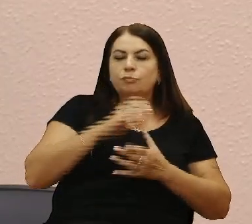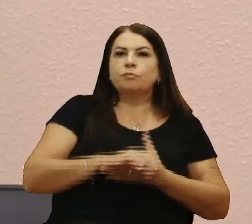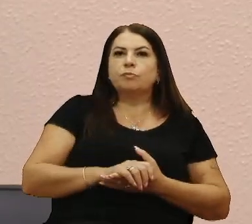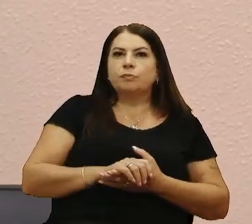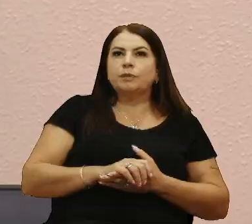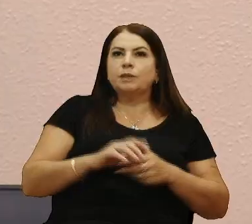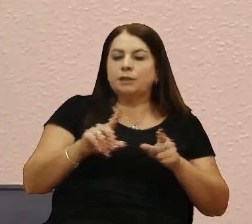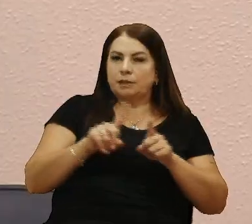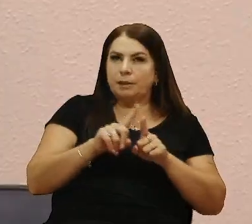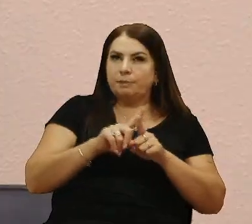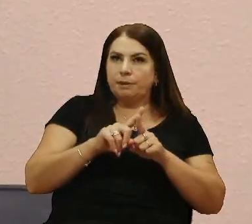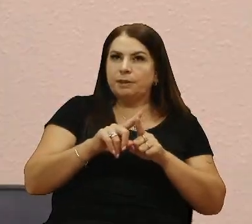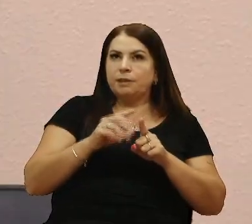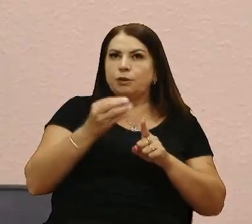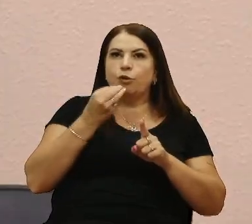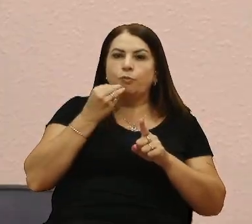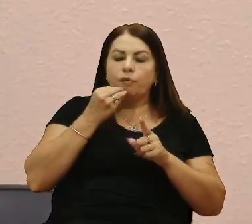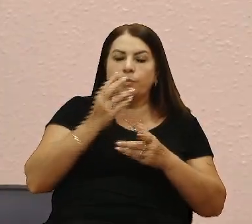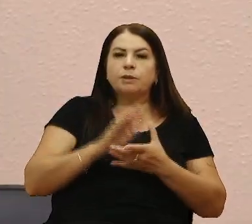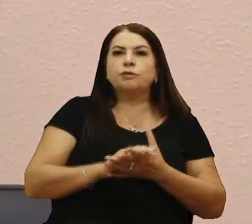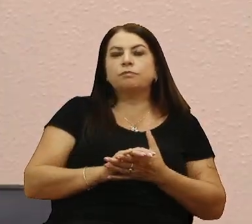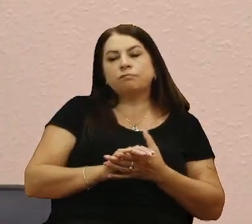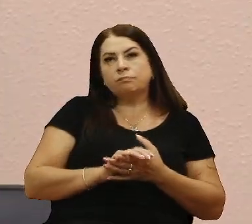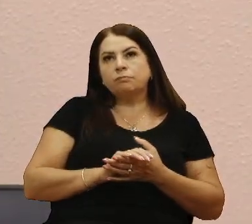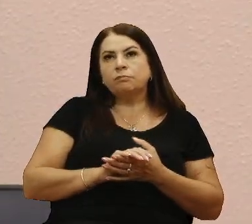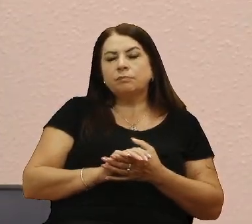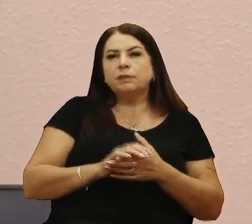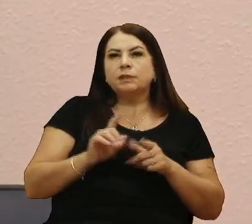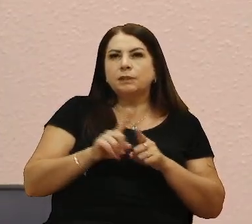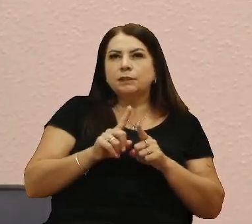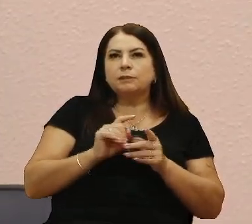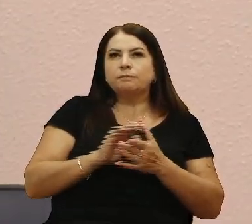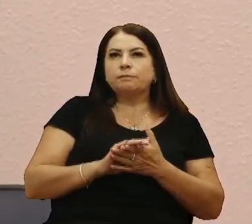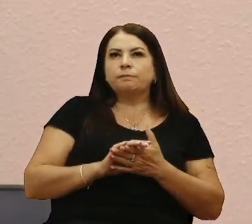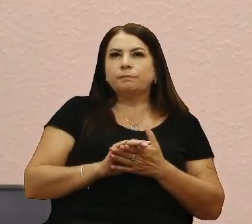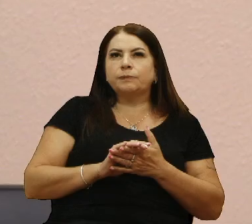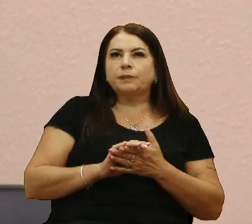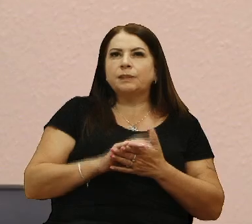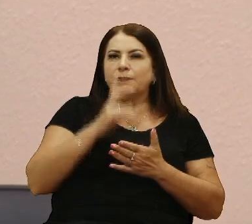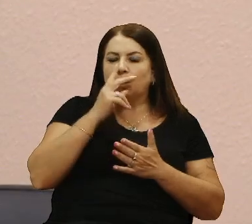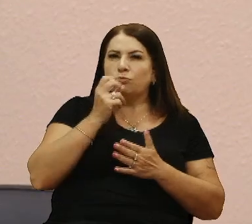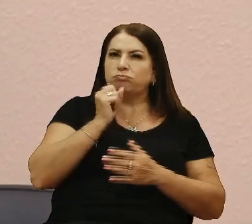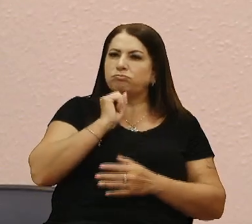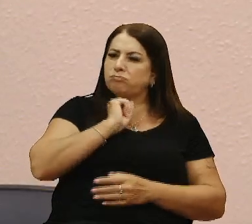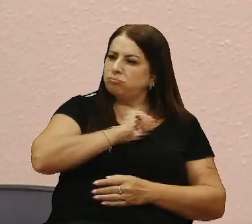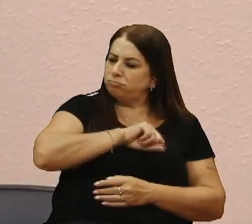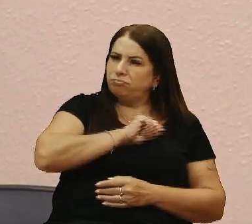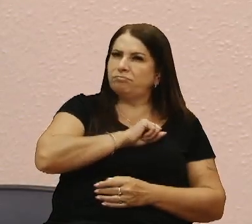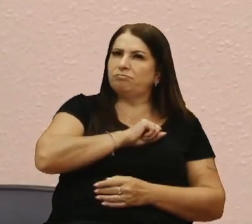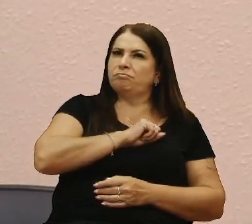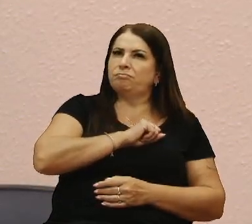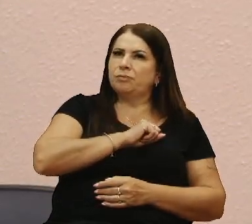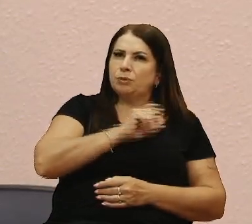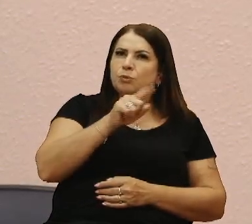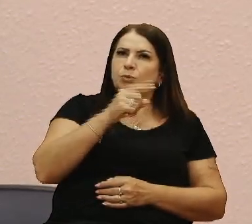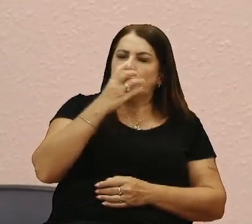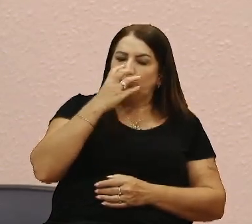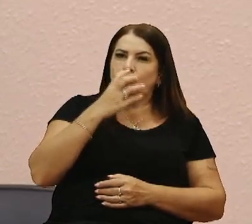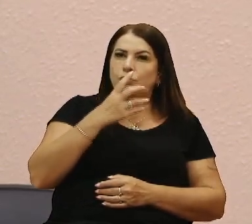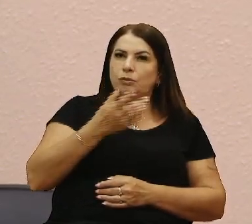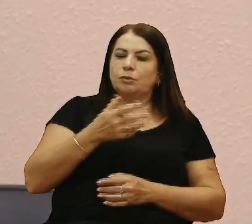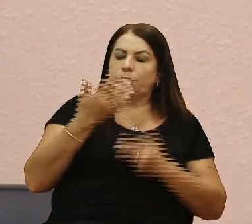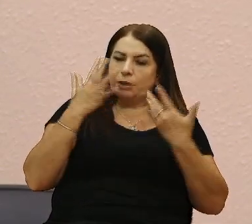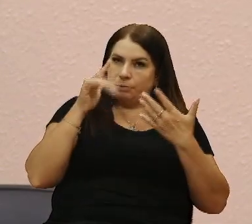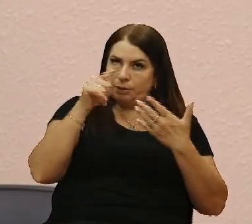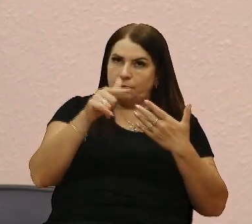que também deveria, obviamente, mas também foi tão cruel quanto a situação do Orelha. Eu quero